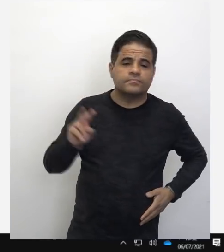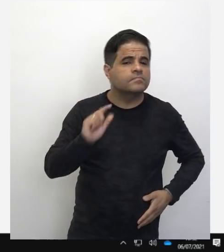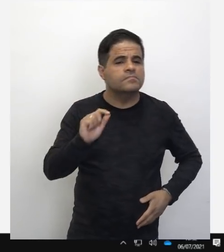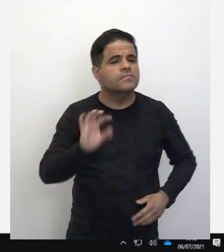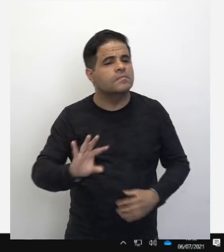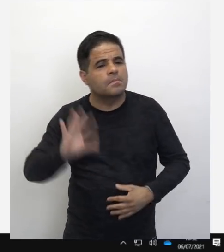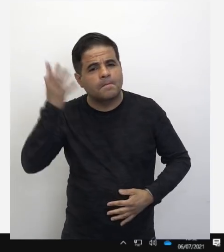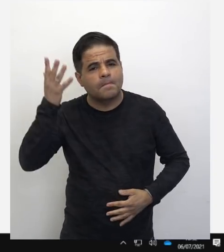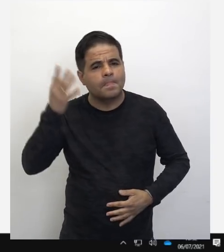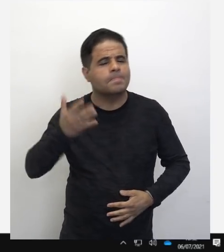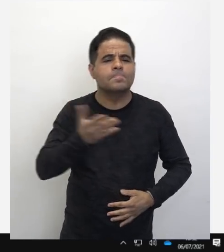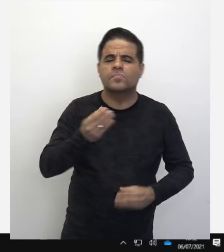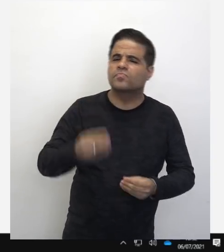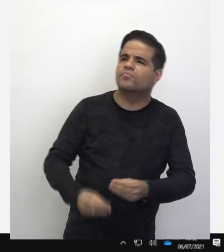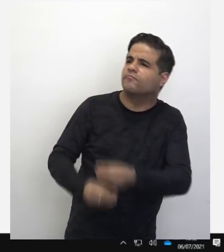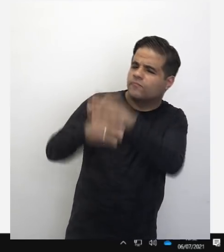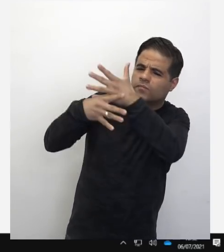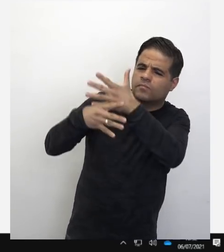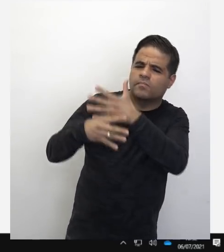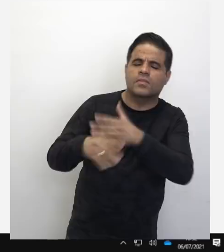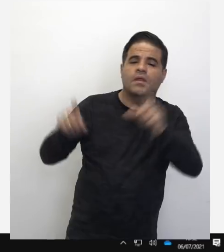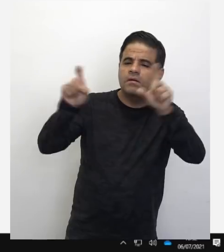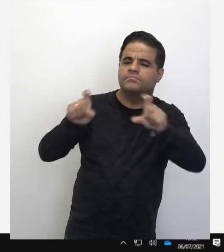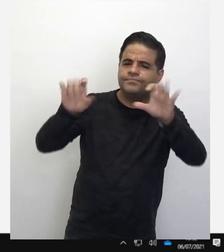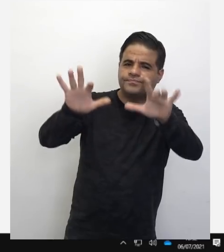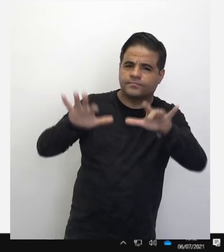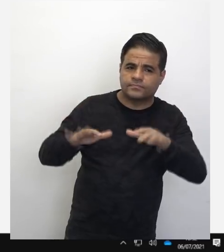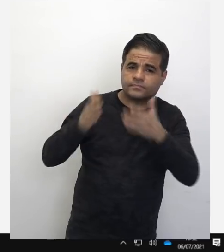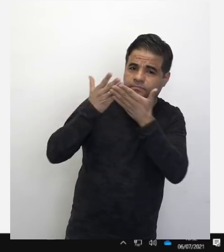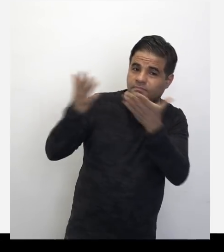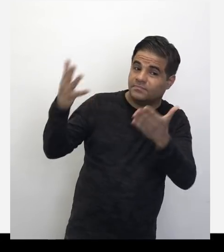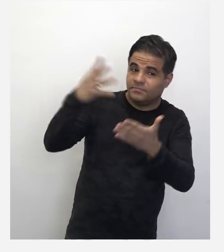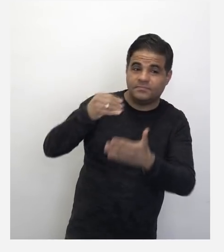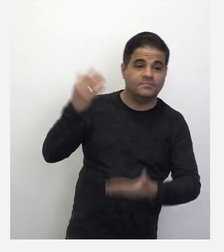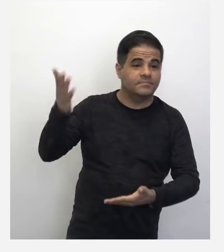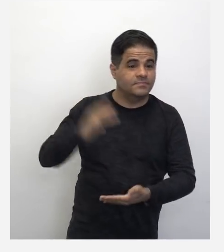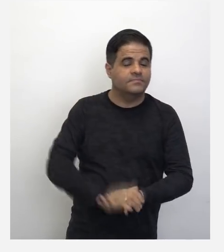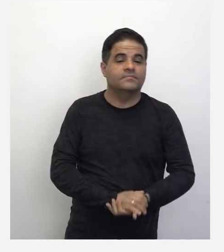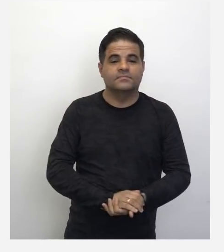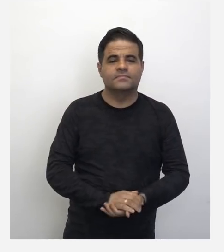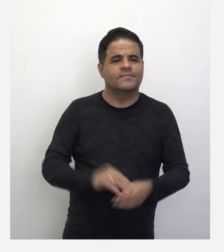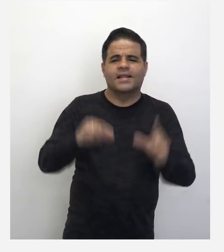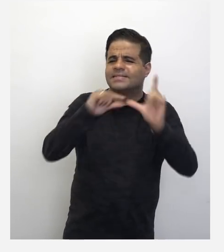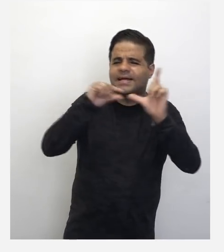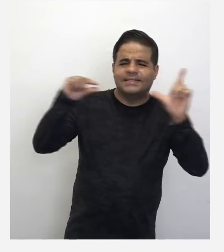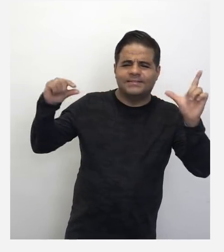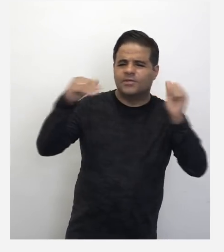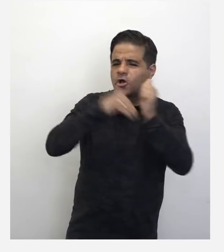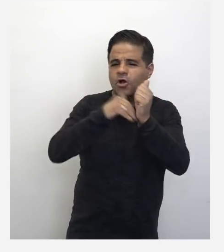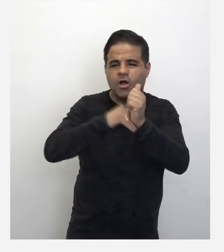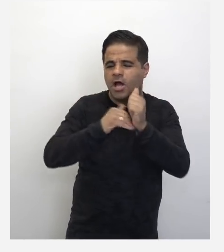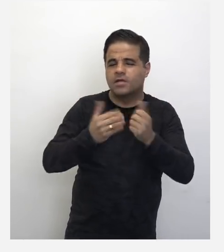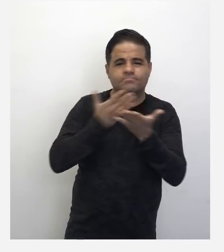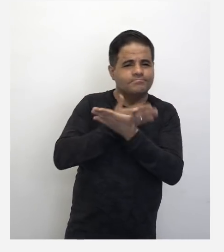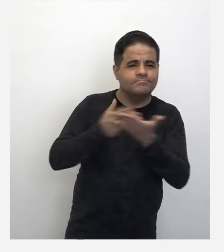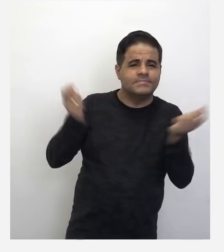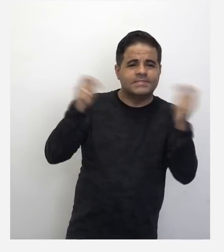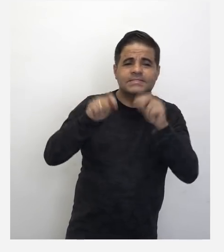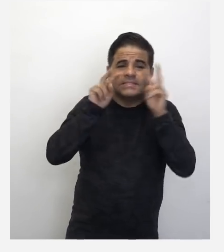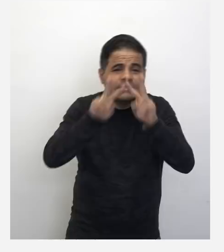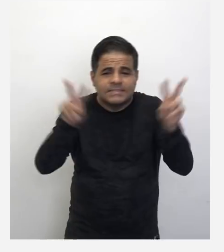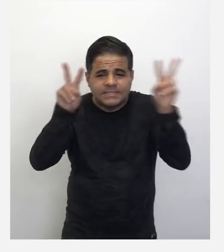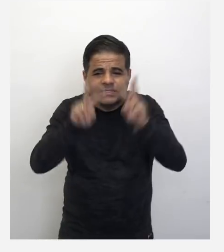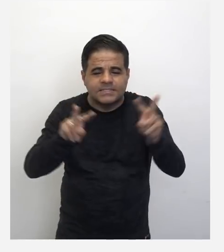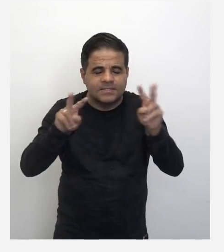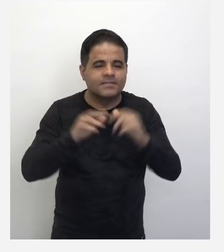que acontece? Como isso vai aparecer num computador? Ai, que lindo. Olha lá. Essa linha de código maravilhosa que não dá pra ver Tá dando pra direito. enxergar? Isso que eu Tá tô